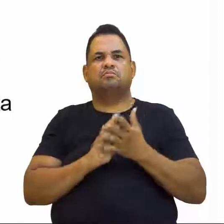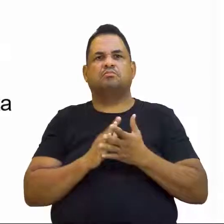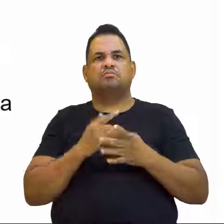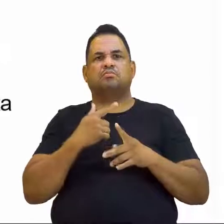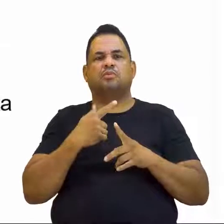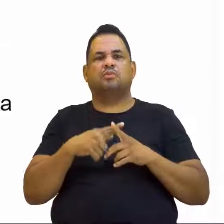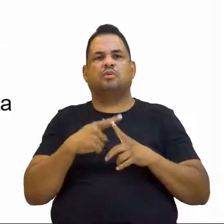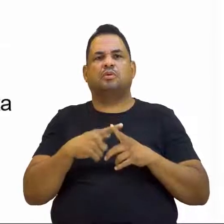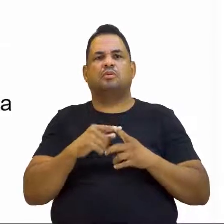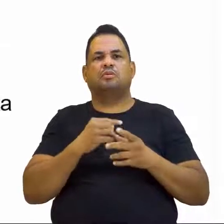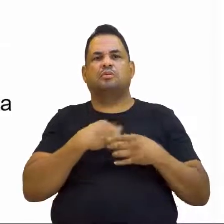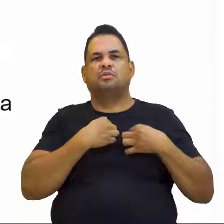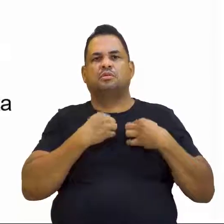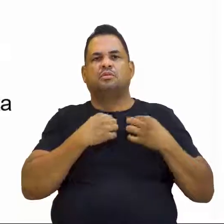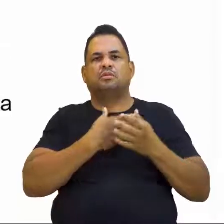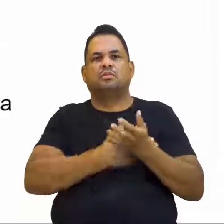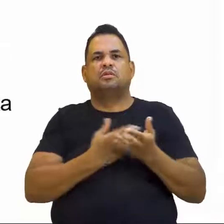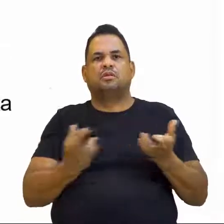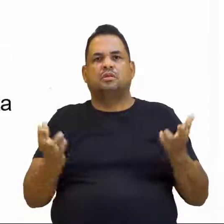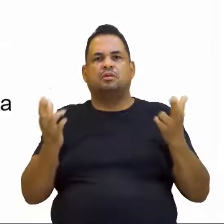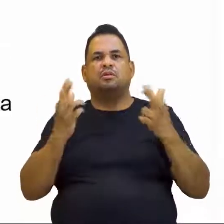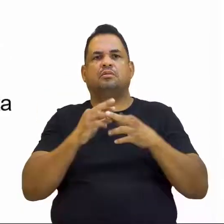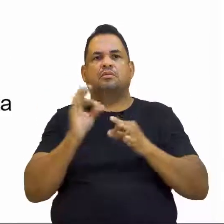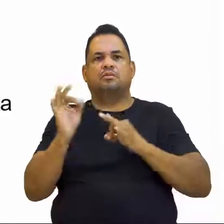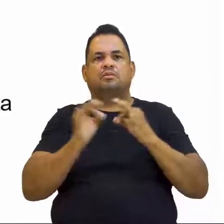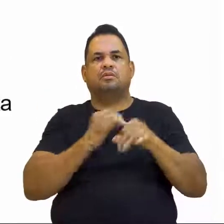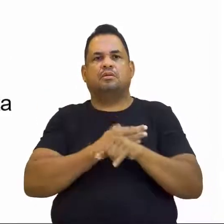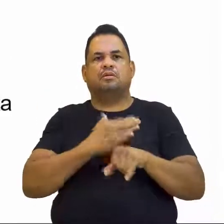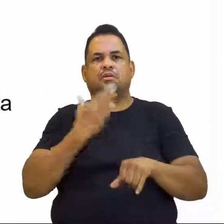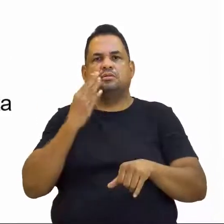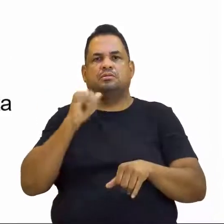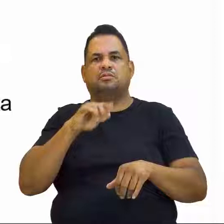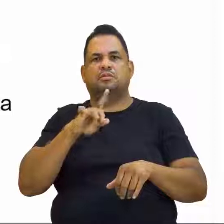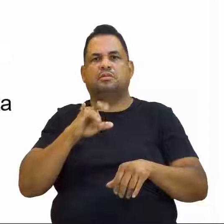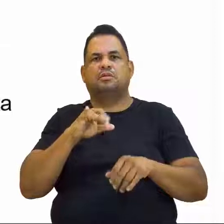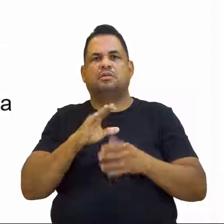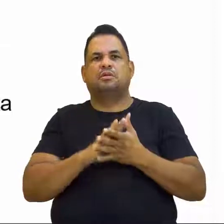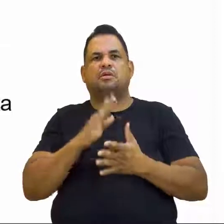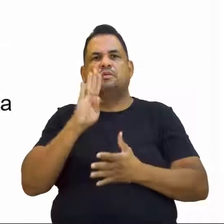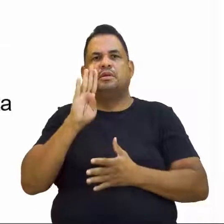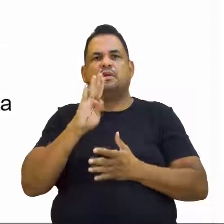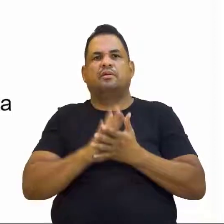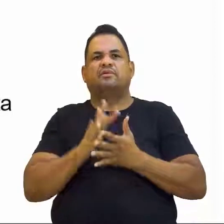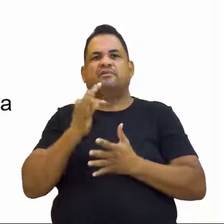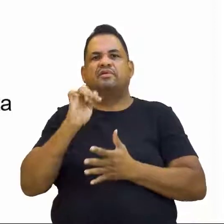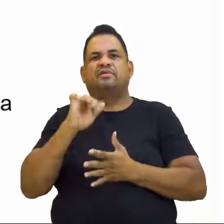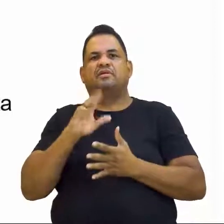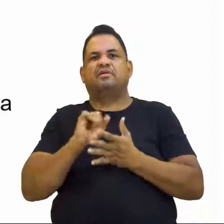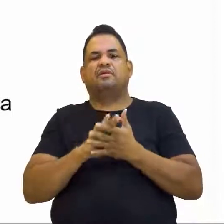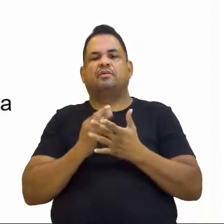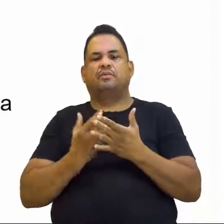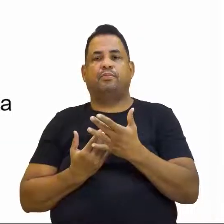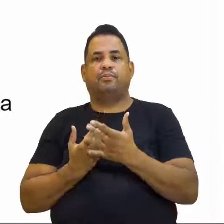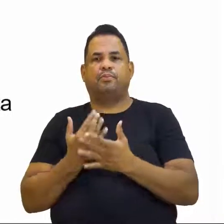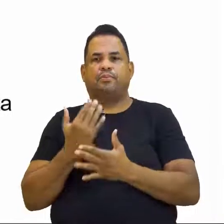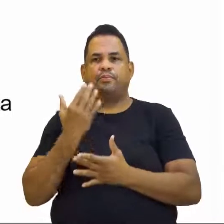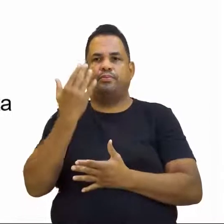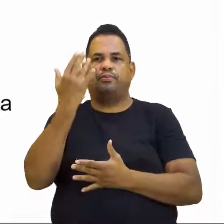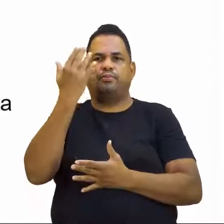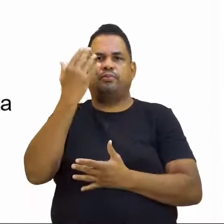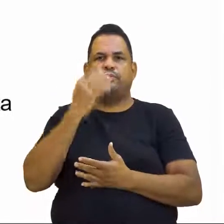com a solução formando ácido amoníaco. Letra B. A fenolftaleína